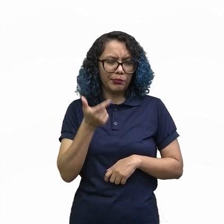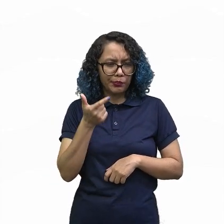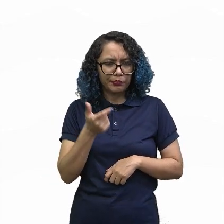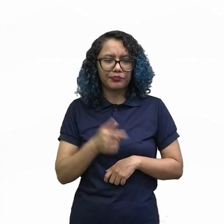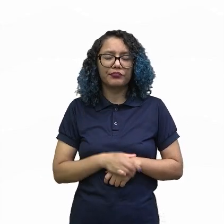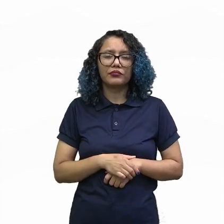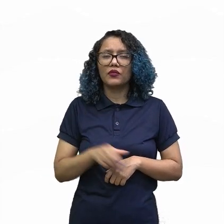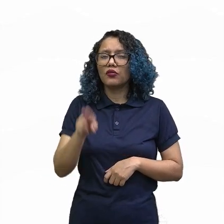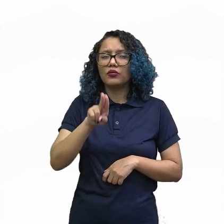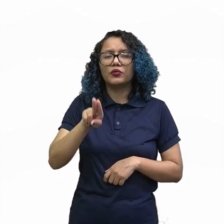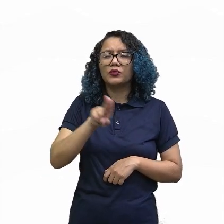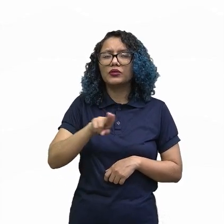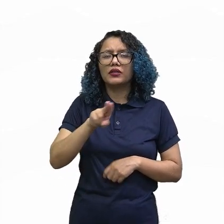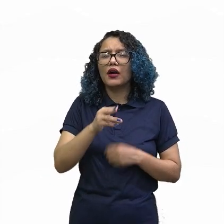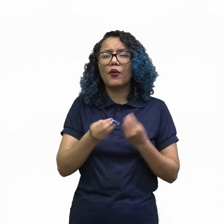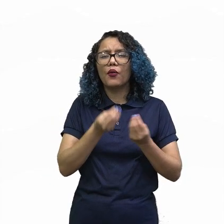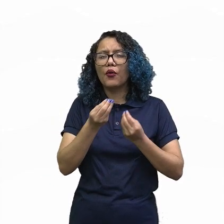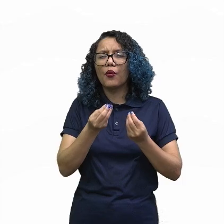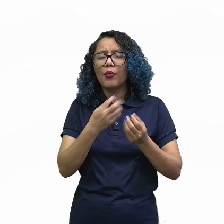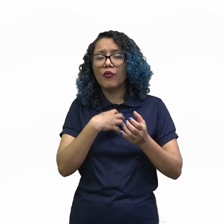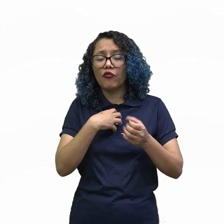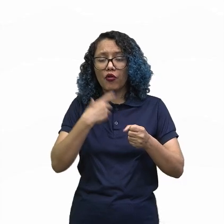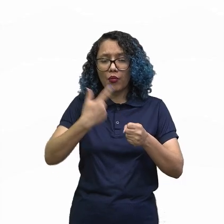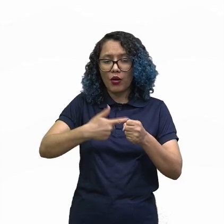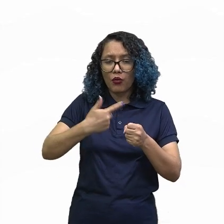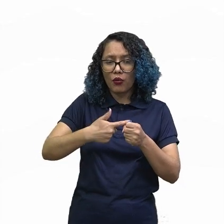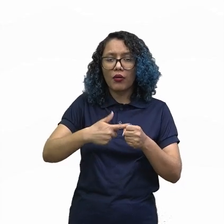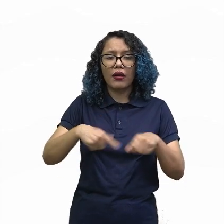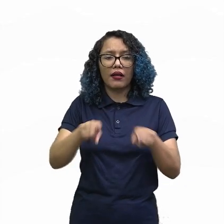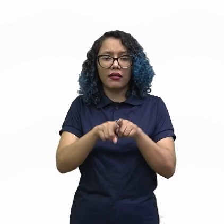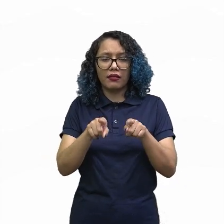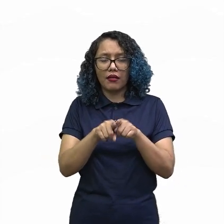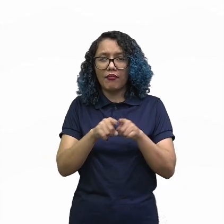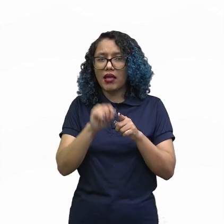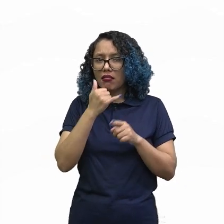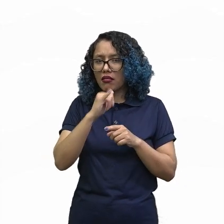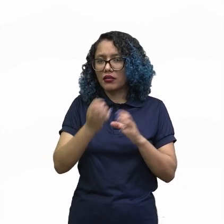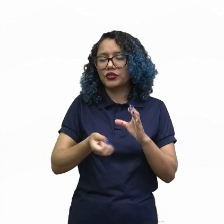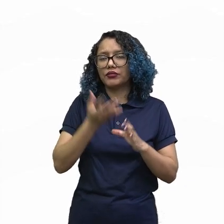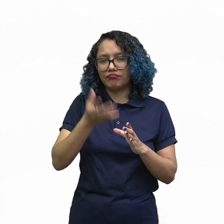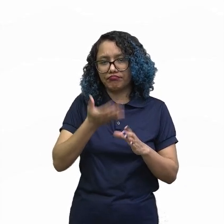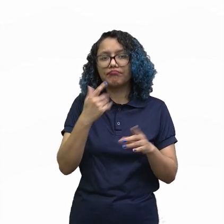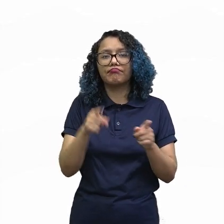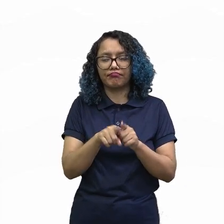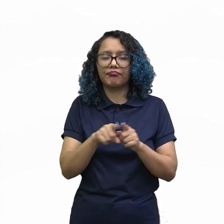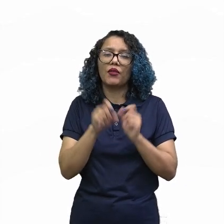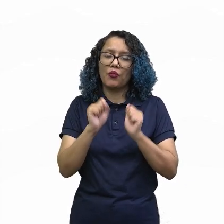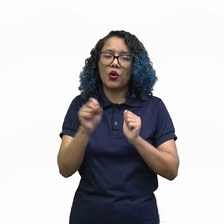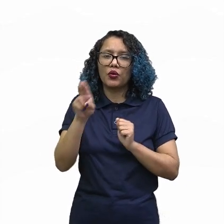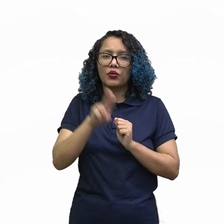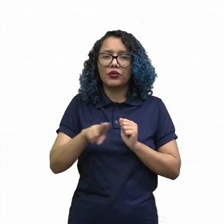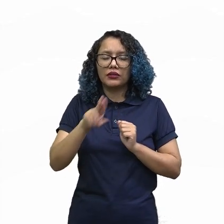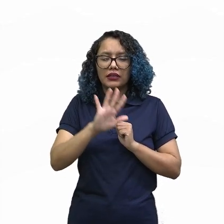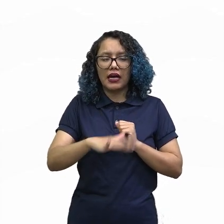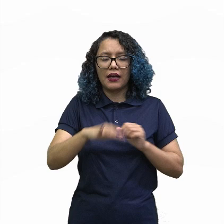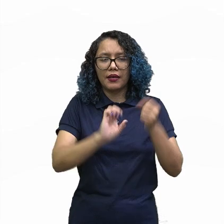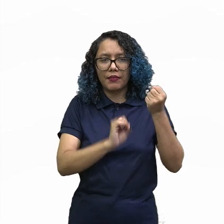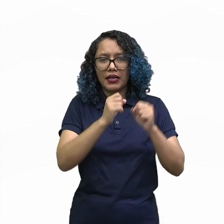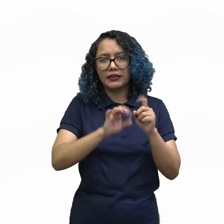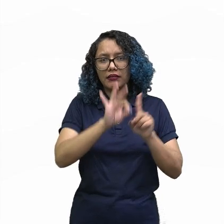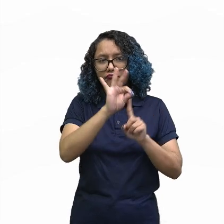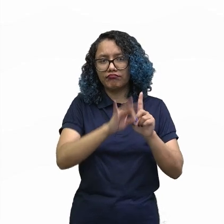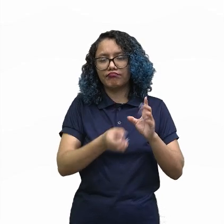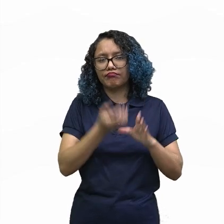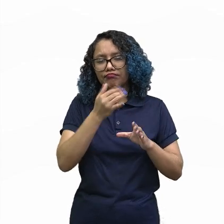como combustível e na produção de energia. Claro, serve também nas termoelétricas para produzir energia e